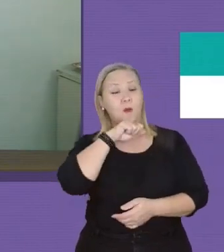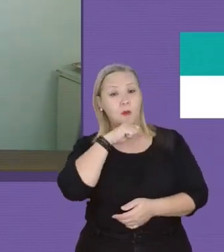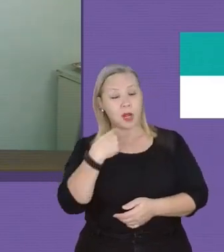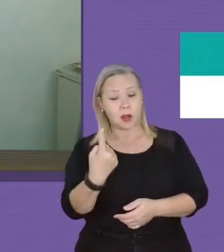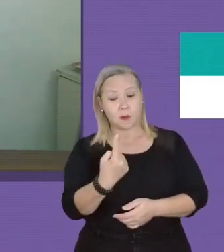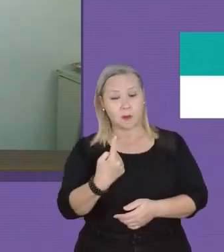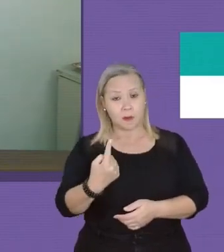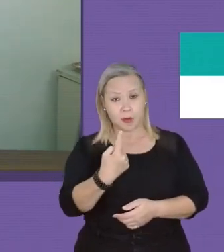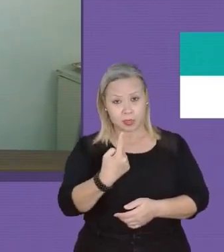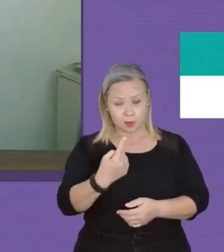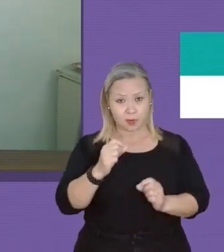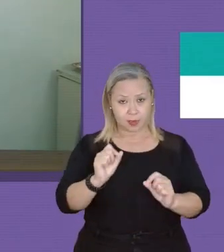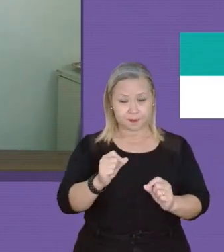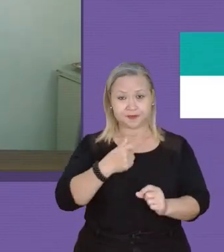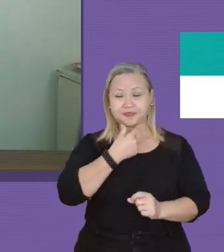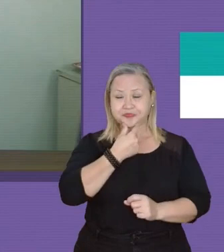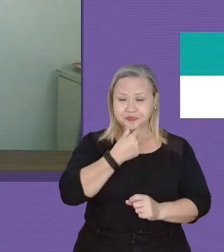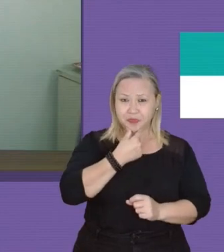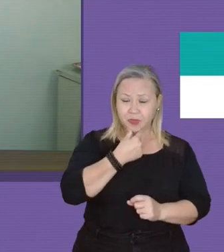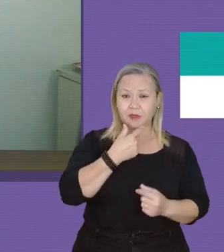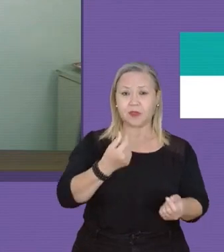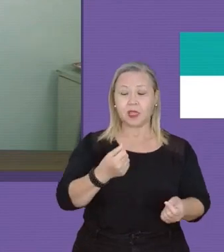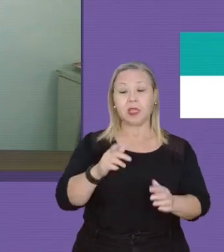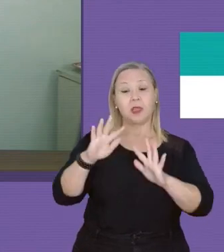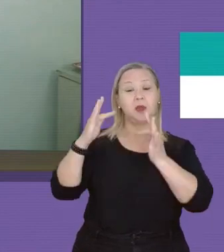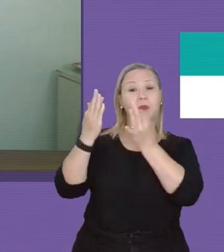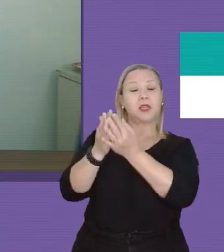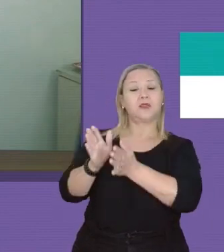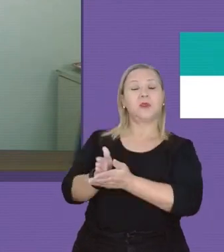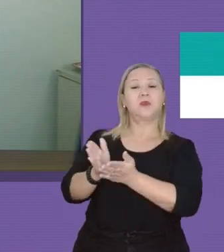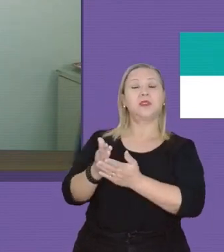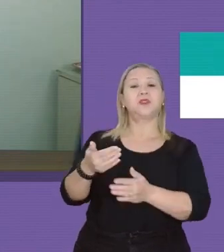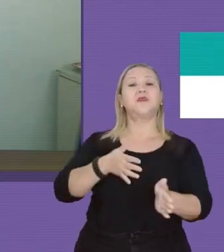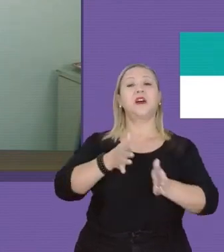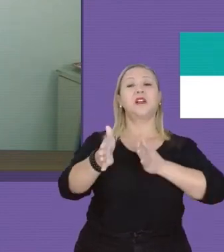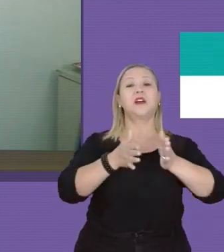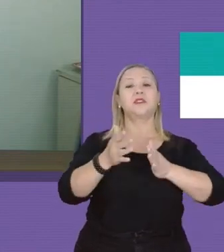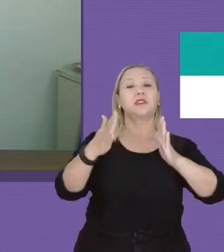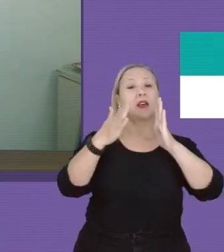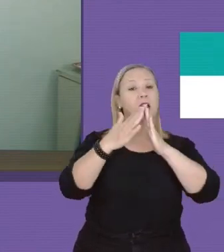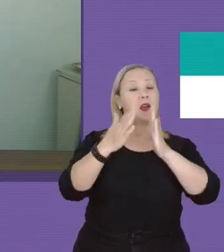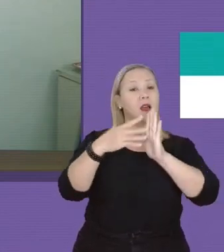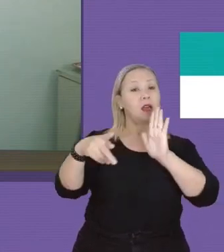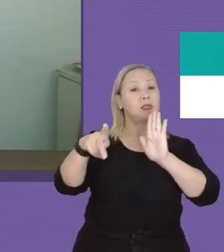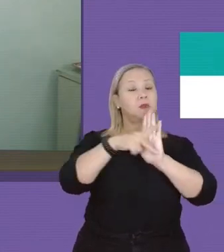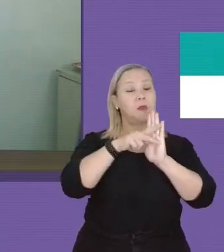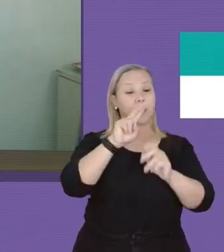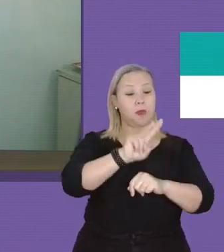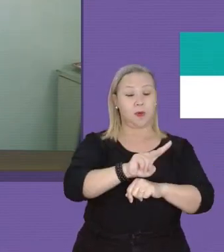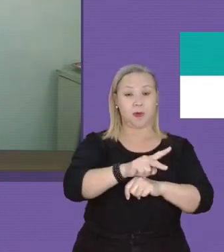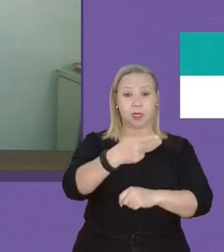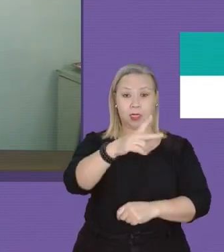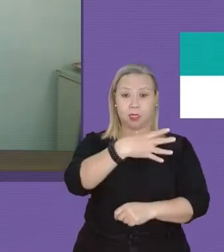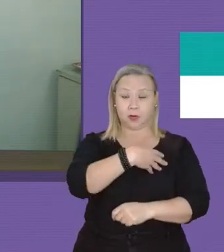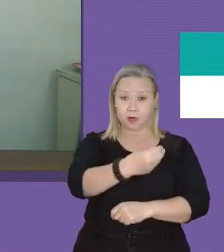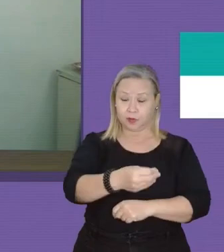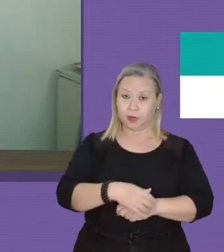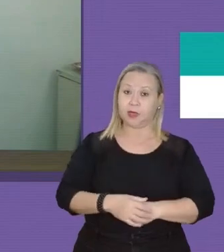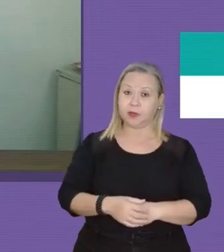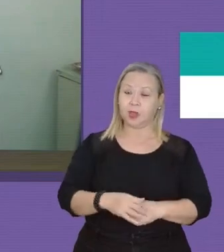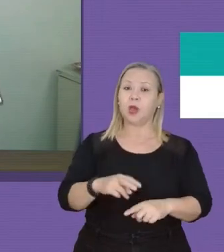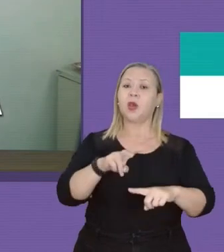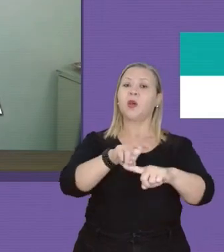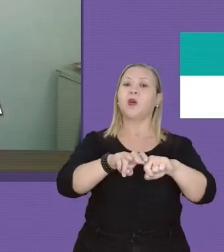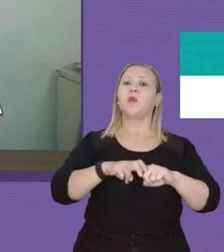humildes que tiveram acesso e titularidade à casa própria para proteger seus filhos, graças ao programa